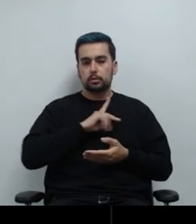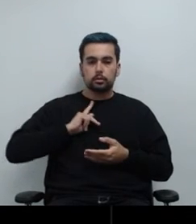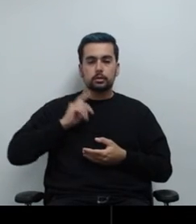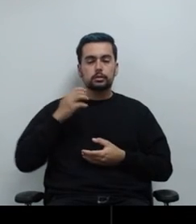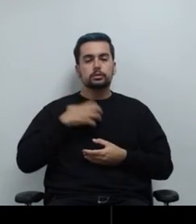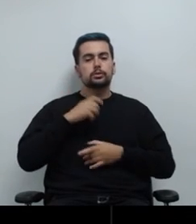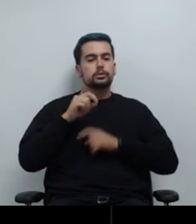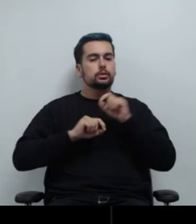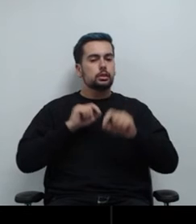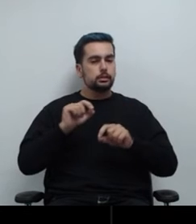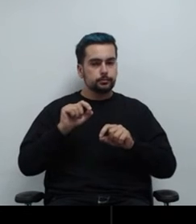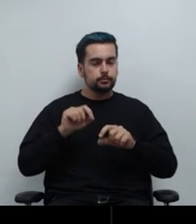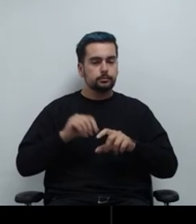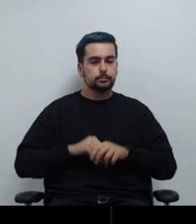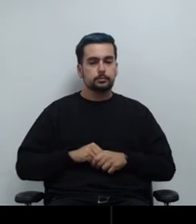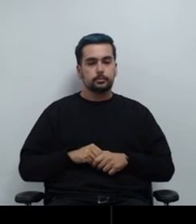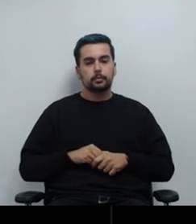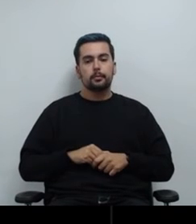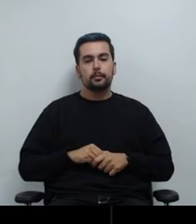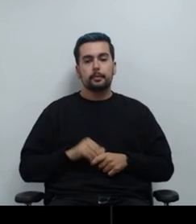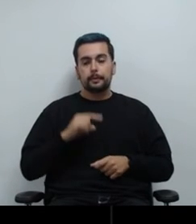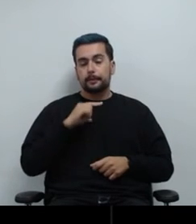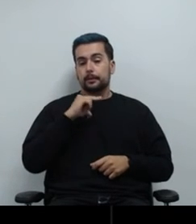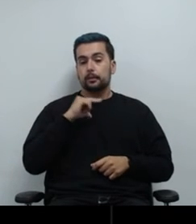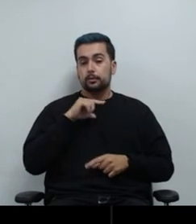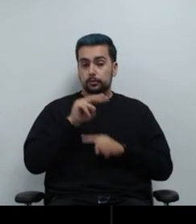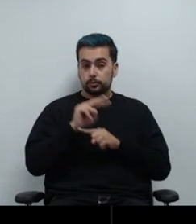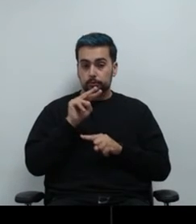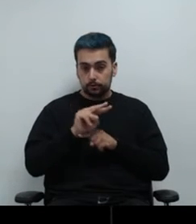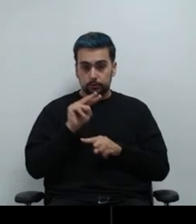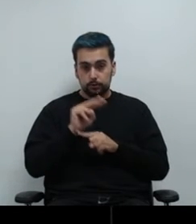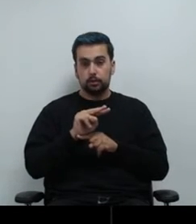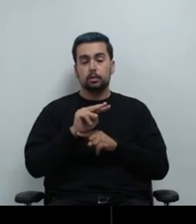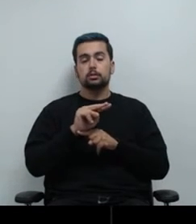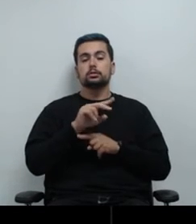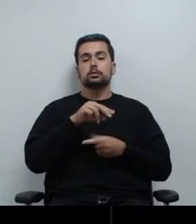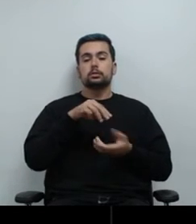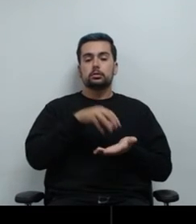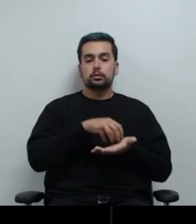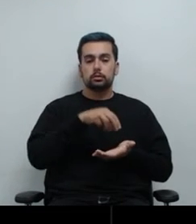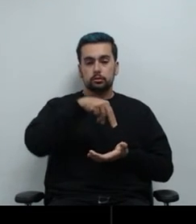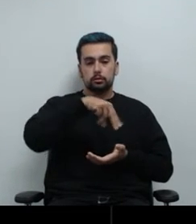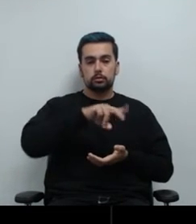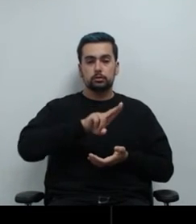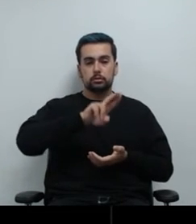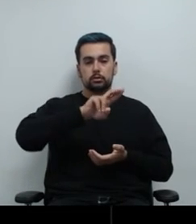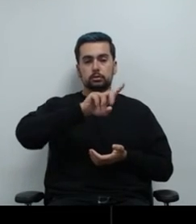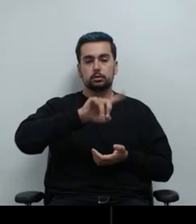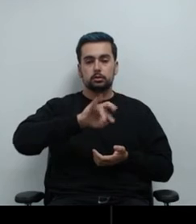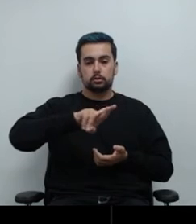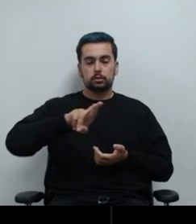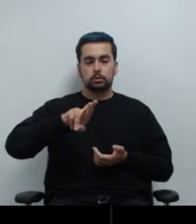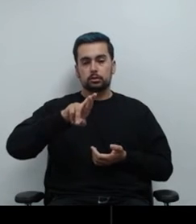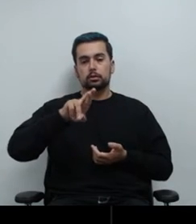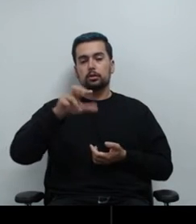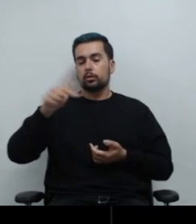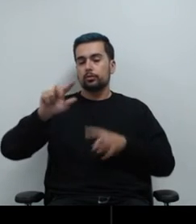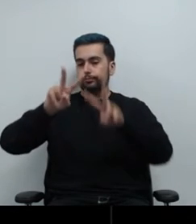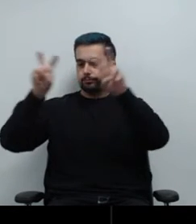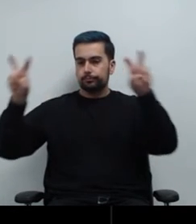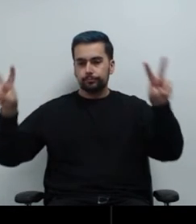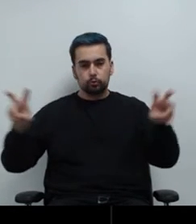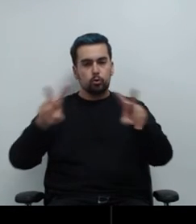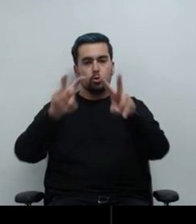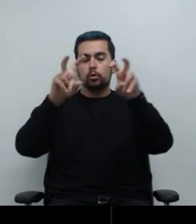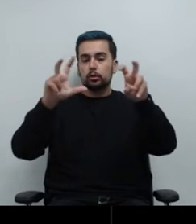sentido de ter esse cuidado com o NUDIR, mas ao mesmo tempo não deixar de lado, né, os outros temas